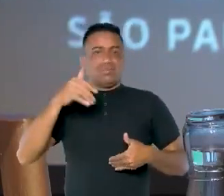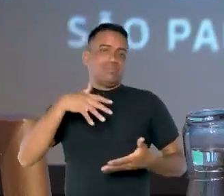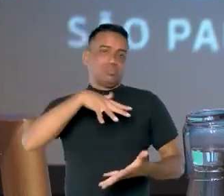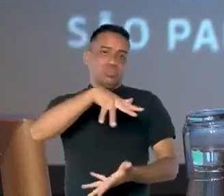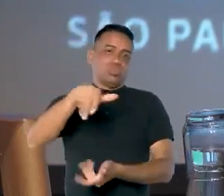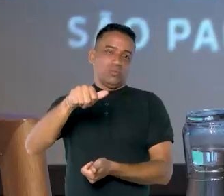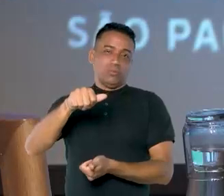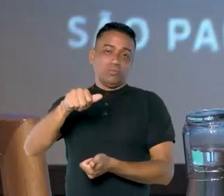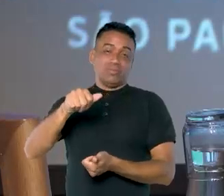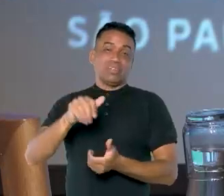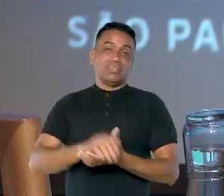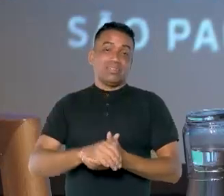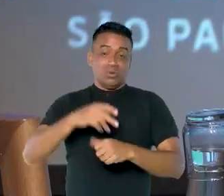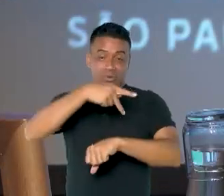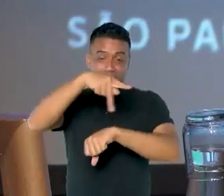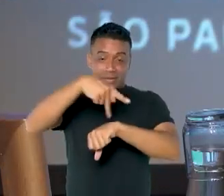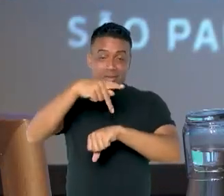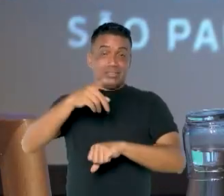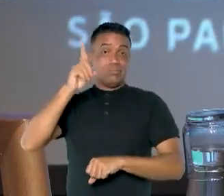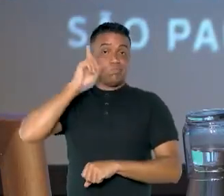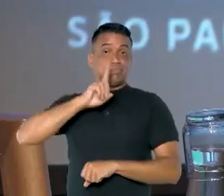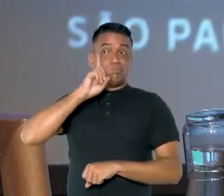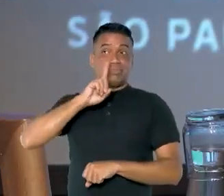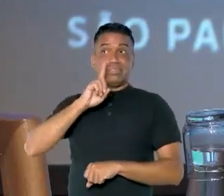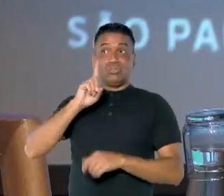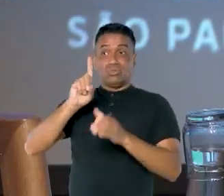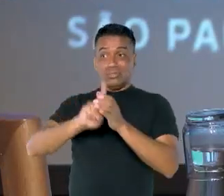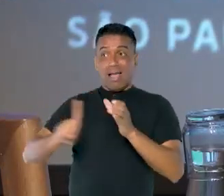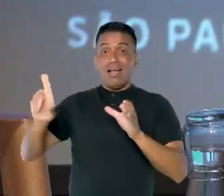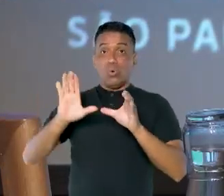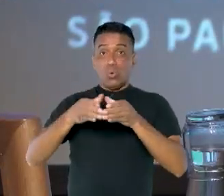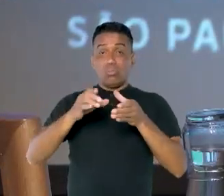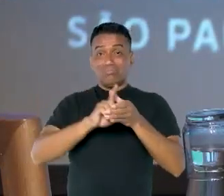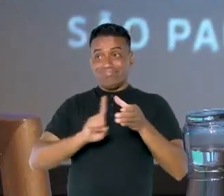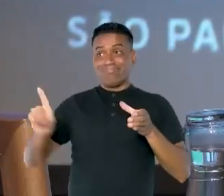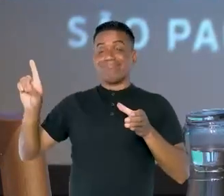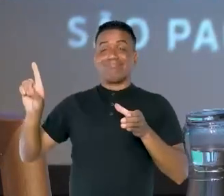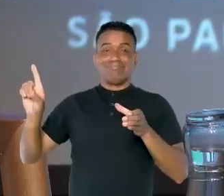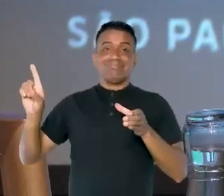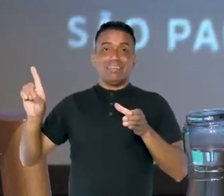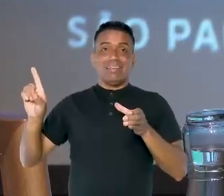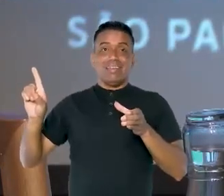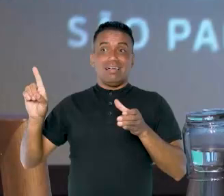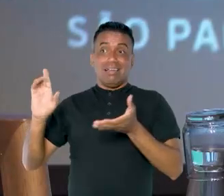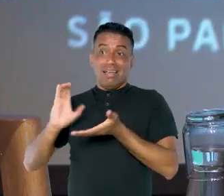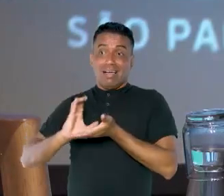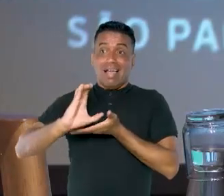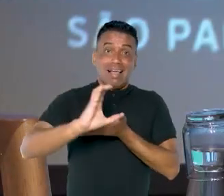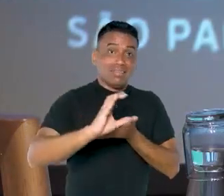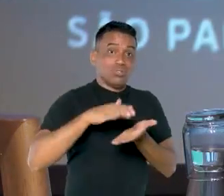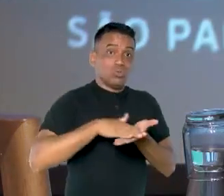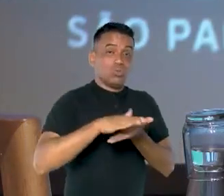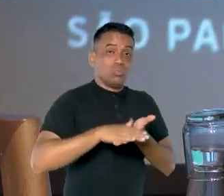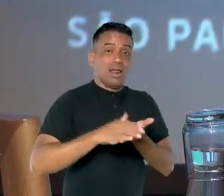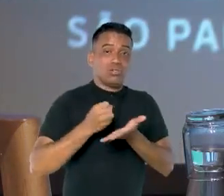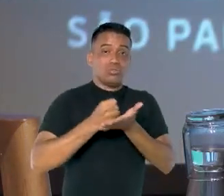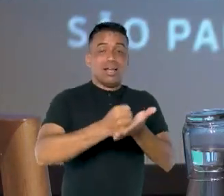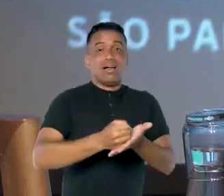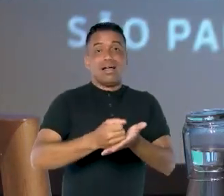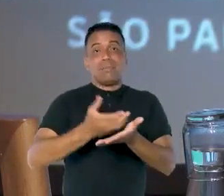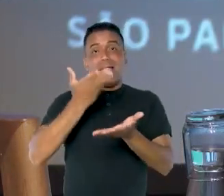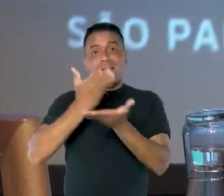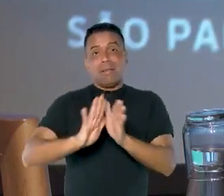essa retirada dos Estados Unidos da ajuda à desnutrição, eles eram responsáveis